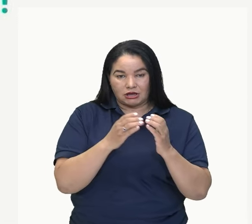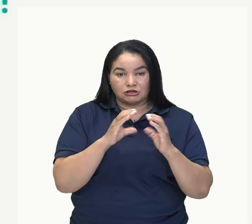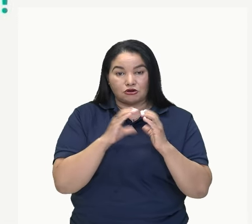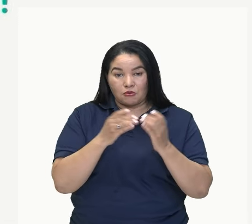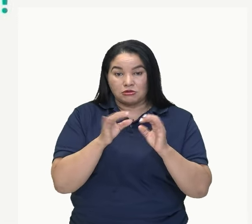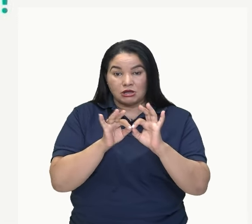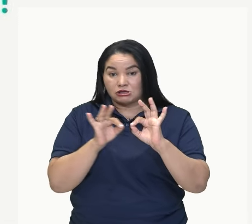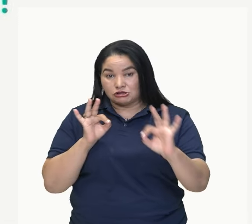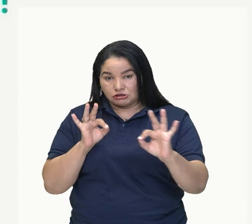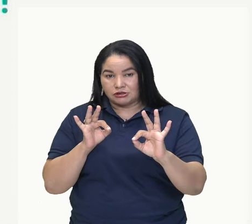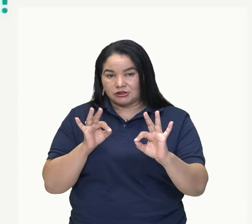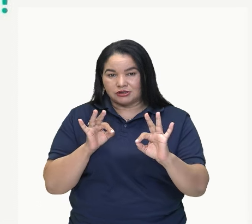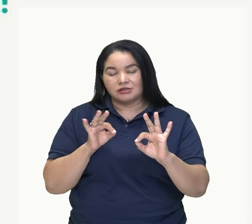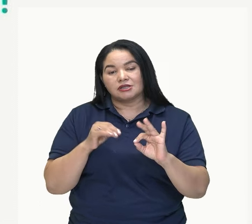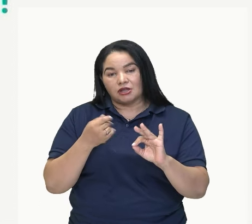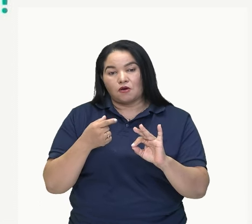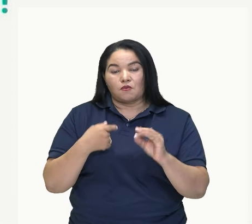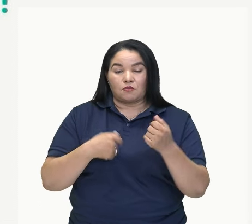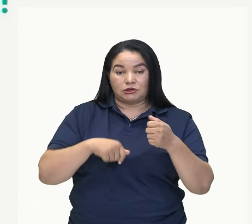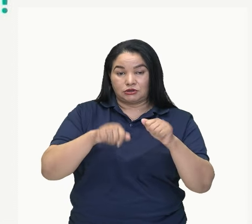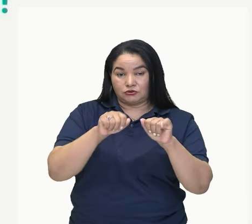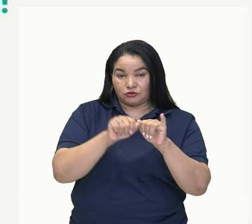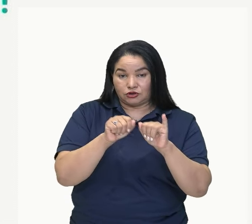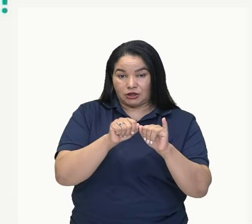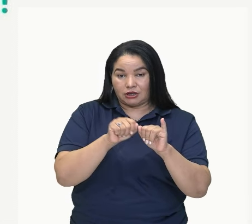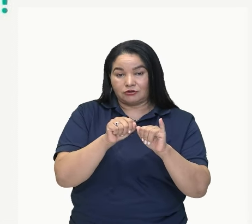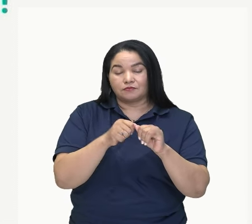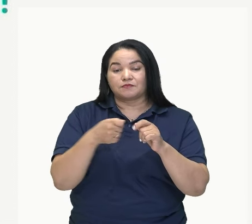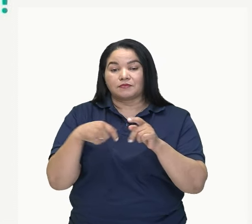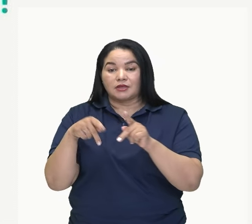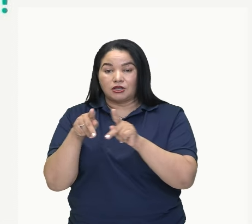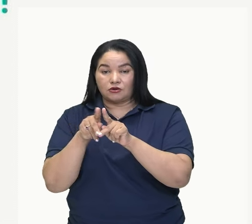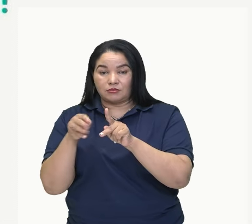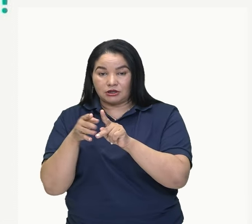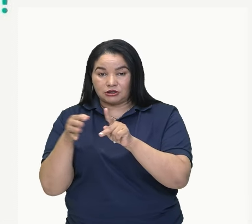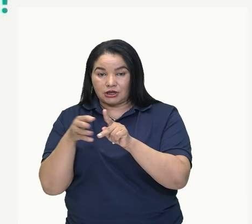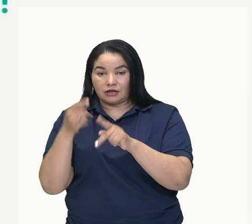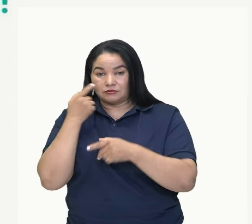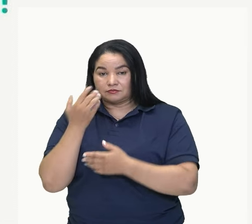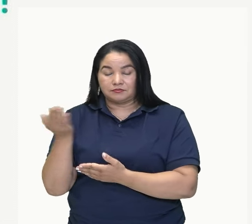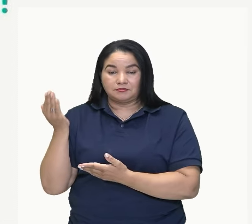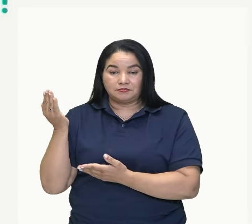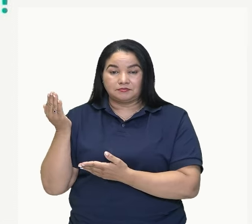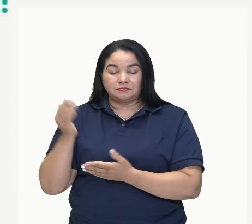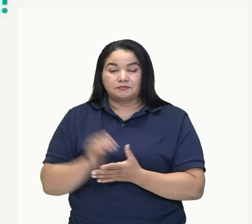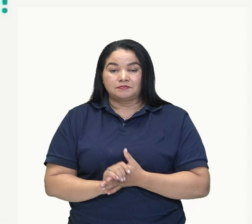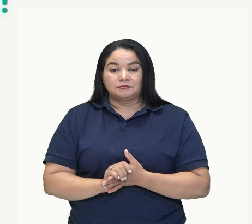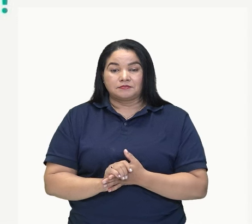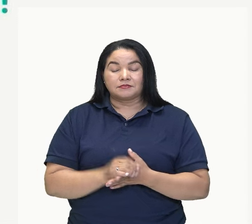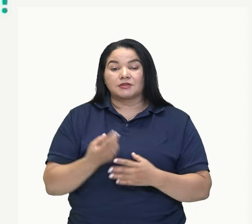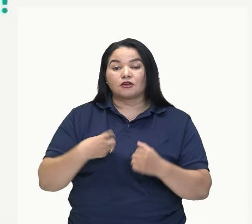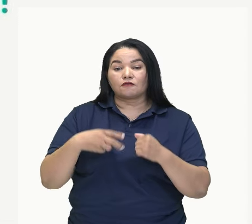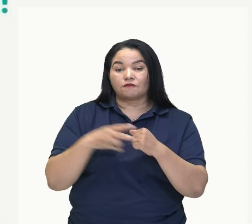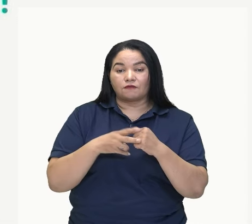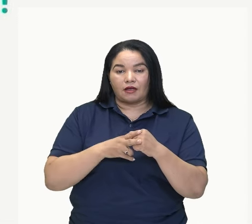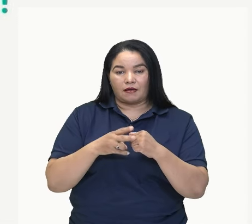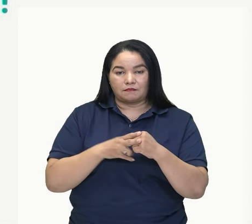Então, eis aqui o meu sujeito e o meu predicado. Agora vamos olhar para este verbo. O